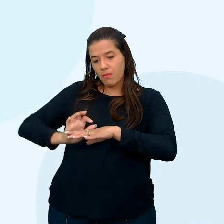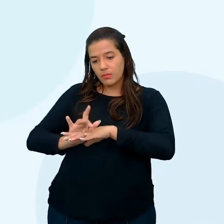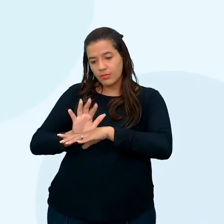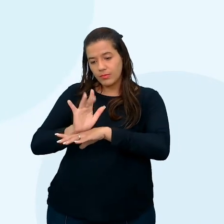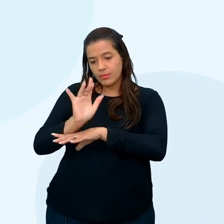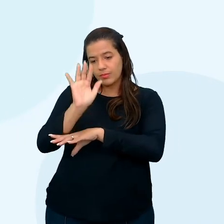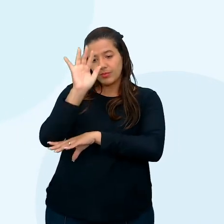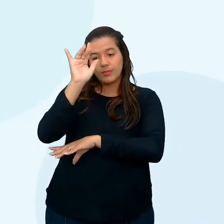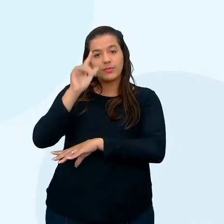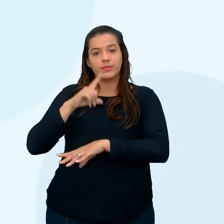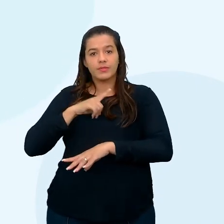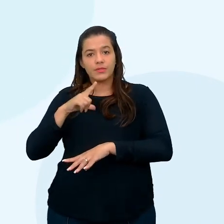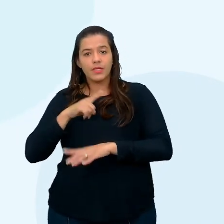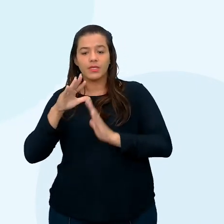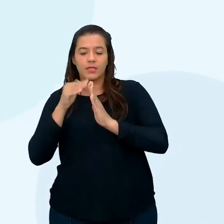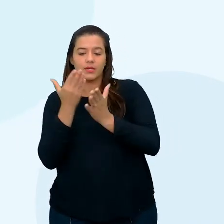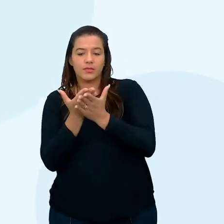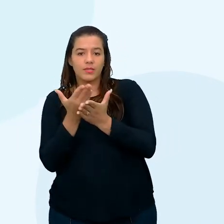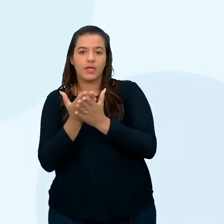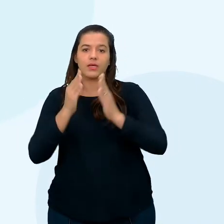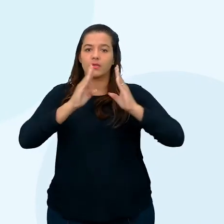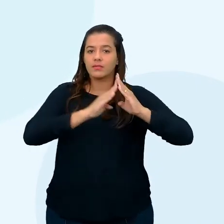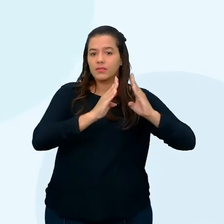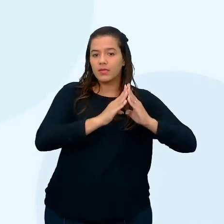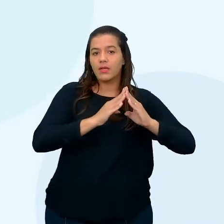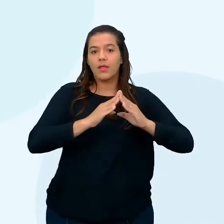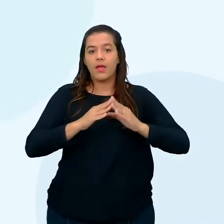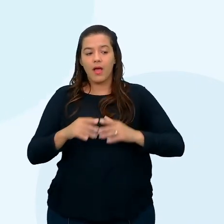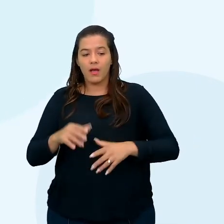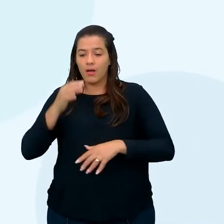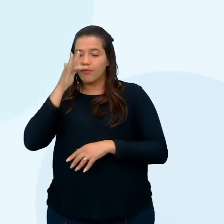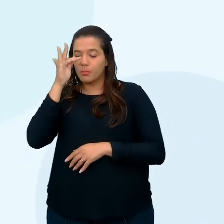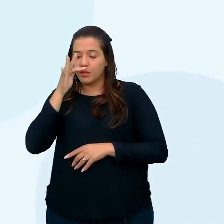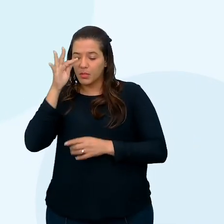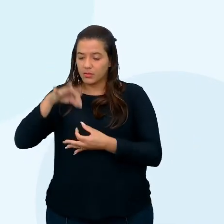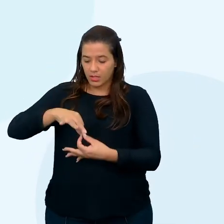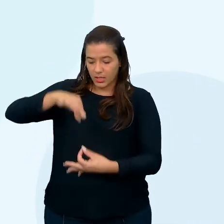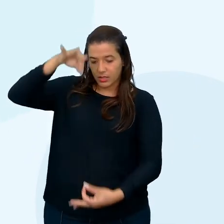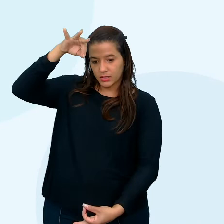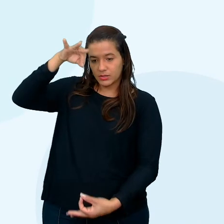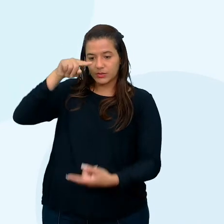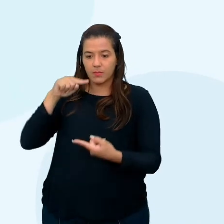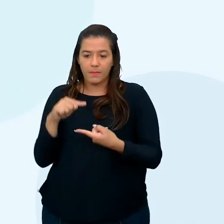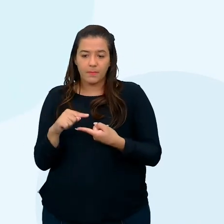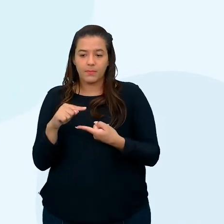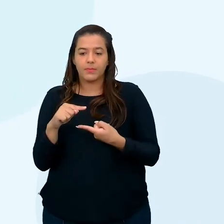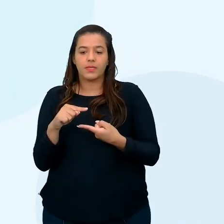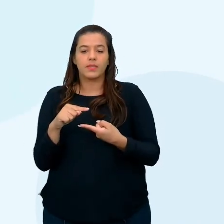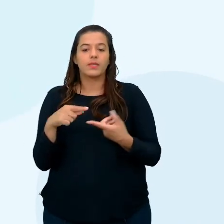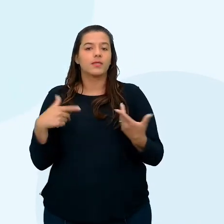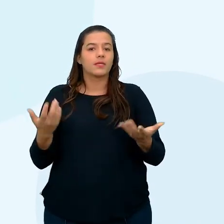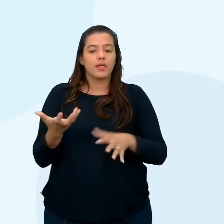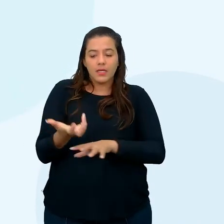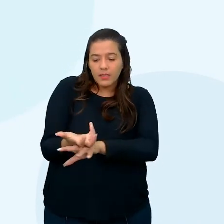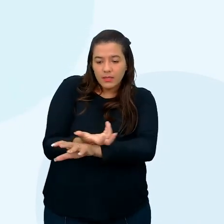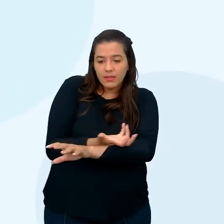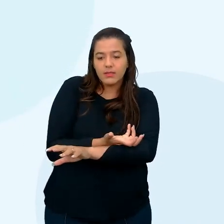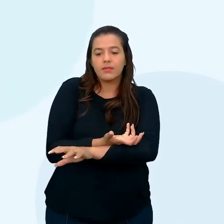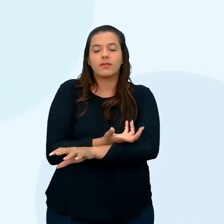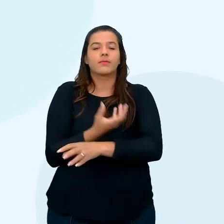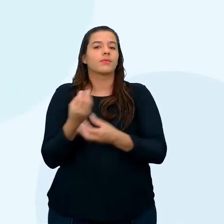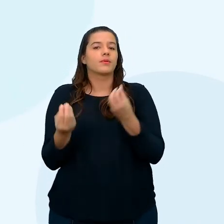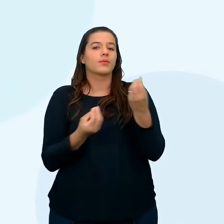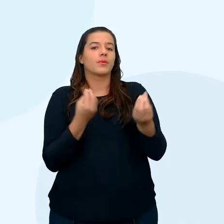ou da sua escola? Que tamanho de plantas são essas? São gramas, gramíneas, professor, que